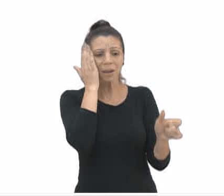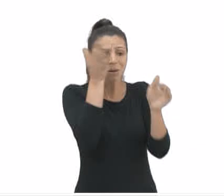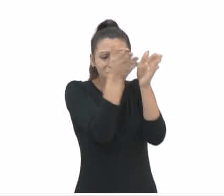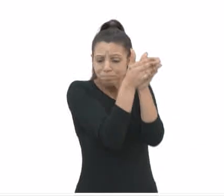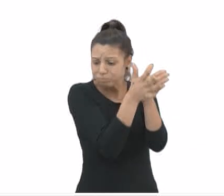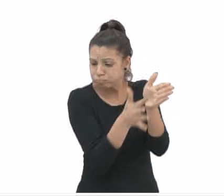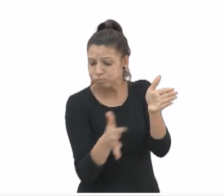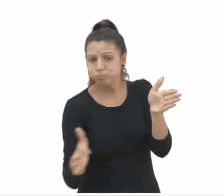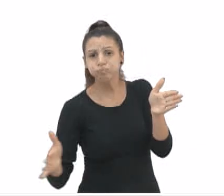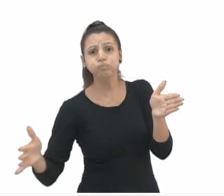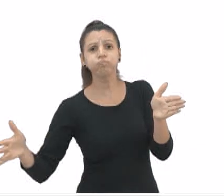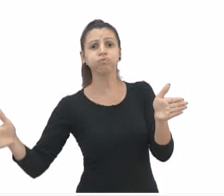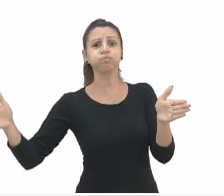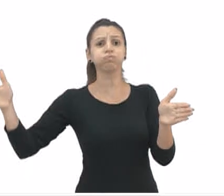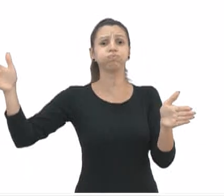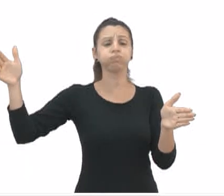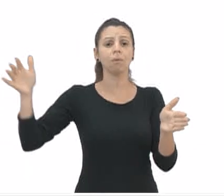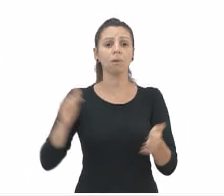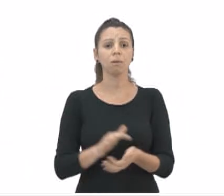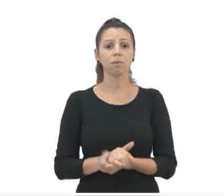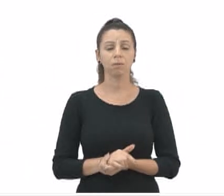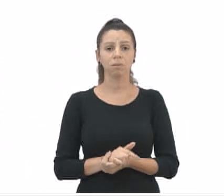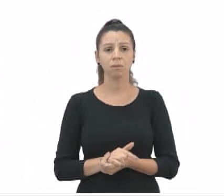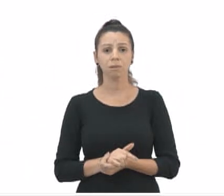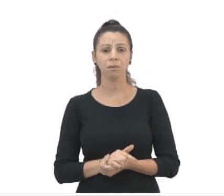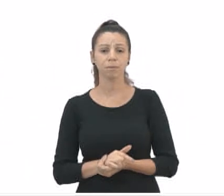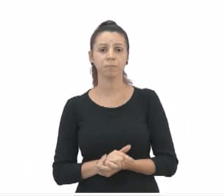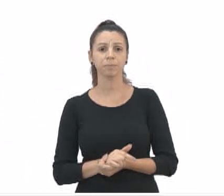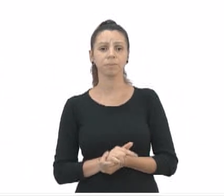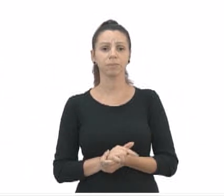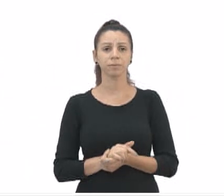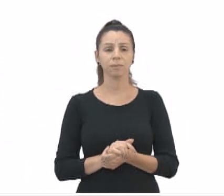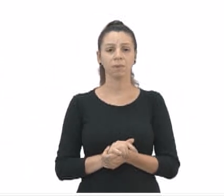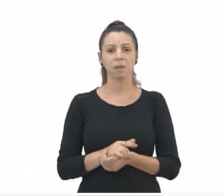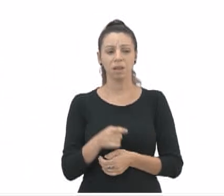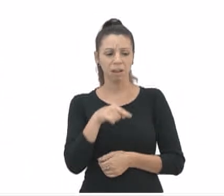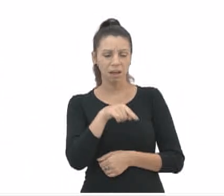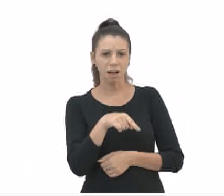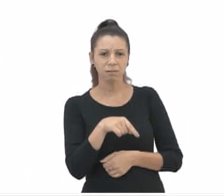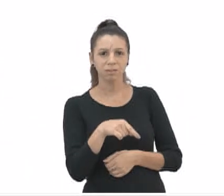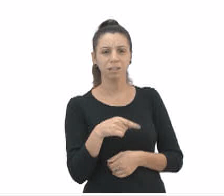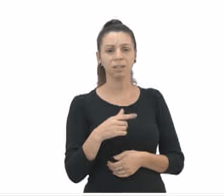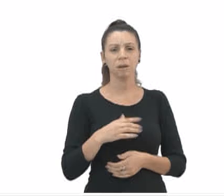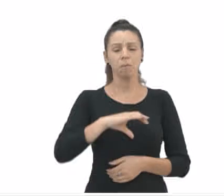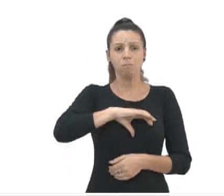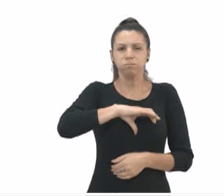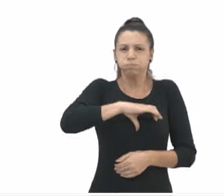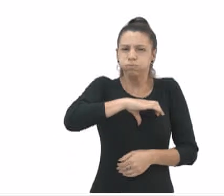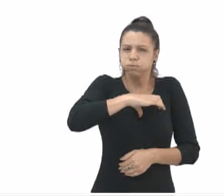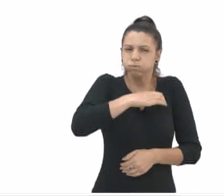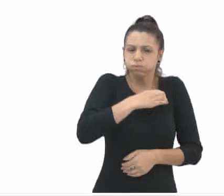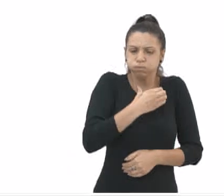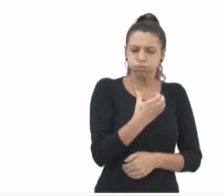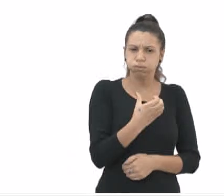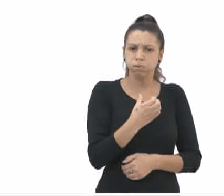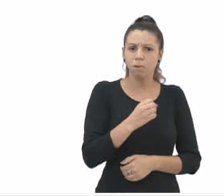indefinido, enquanto o fel não escorresse do seu corpo